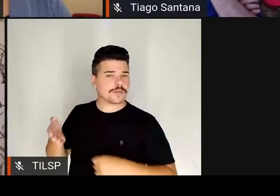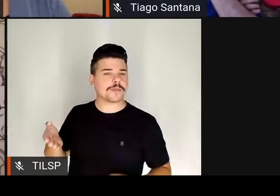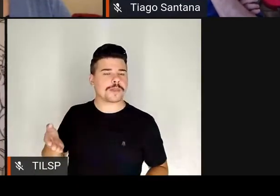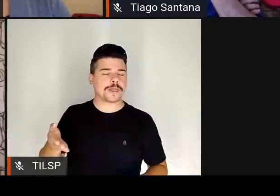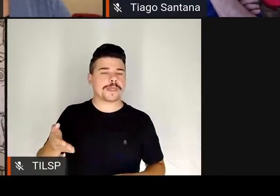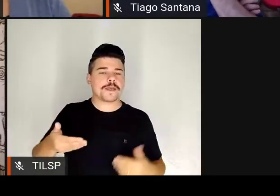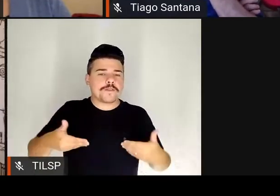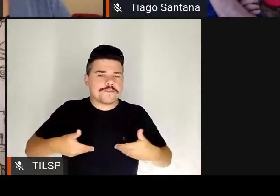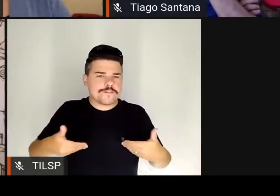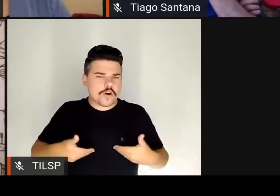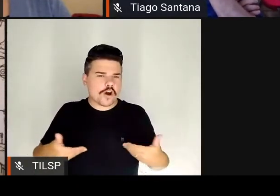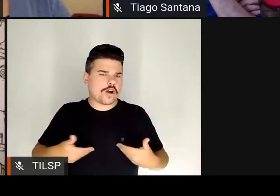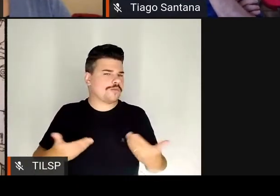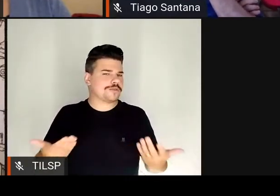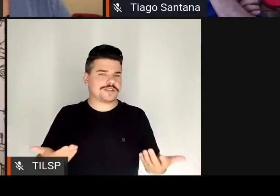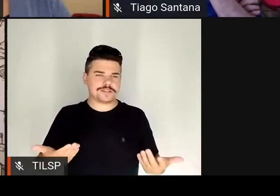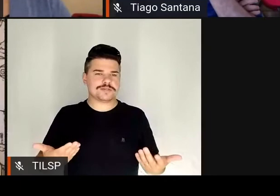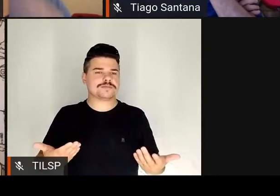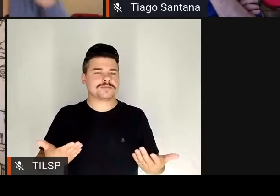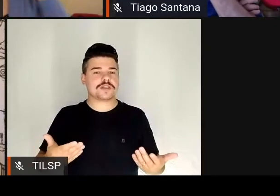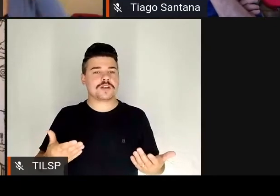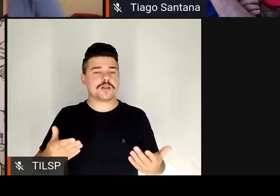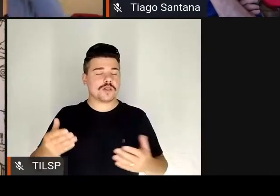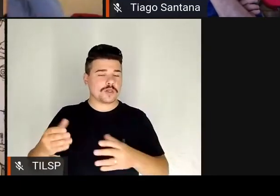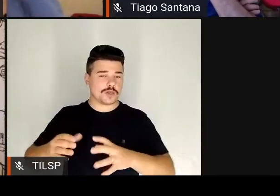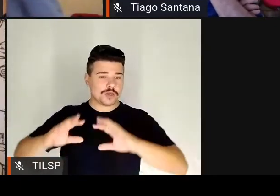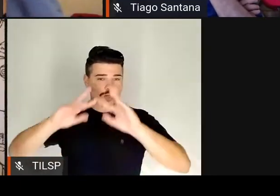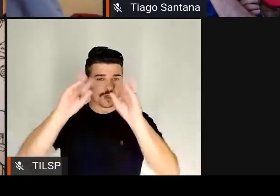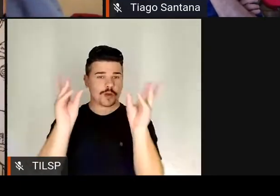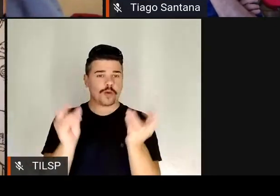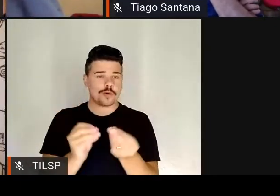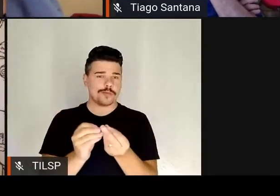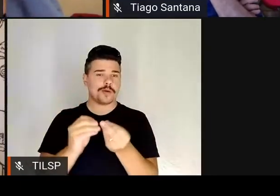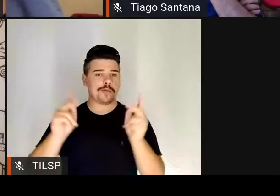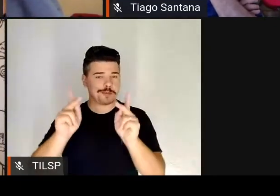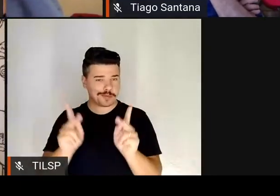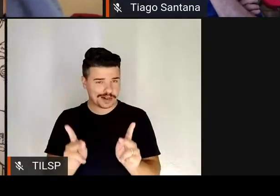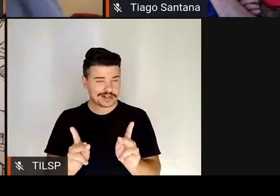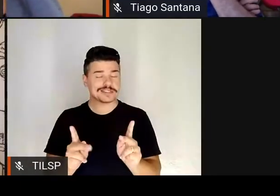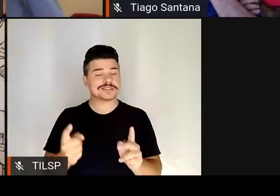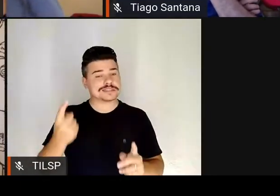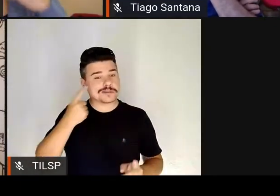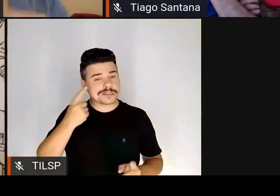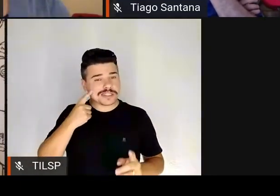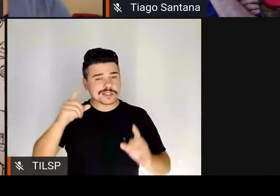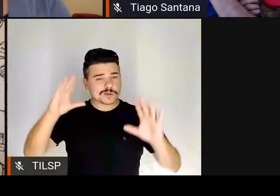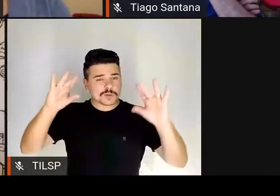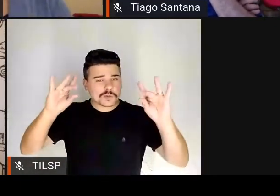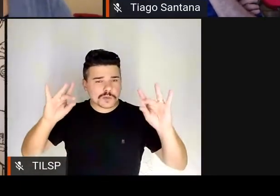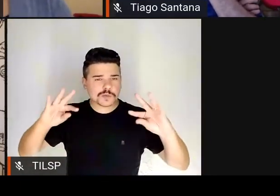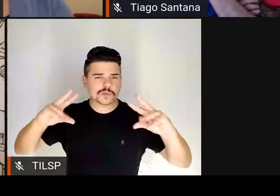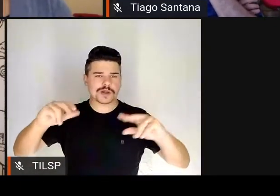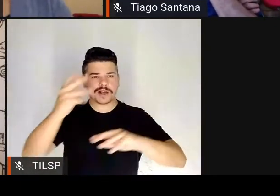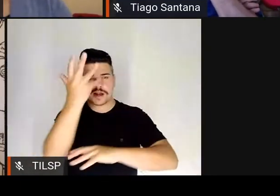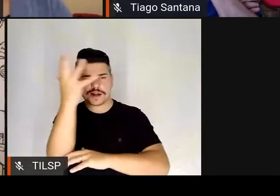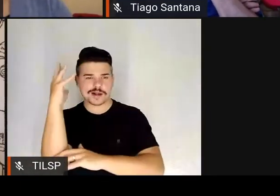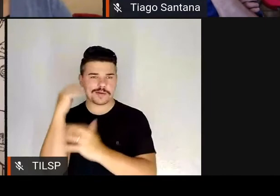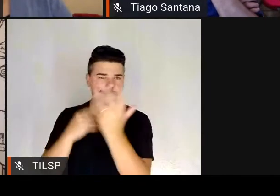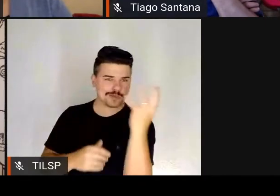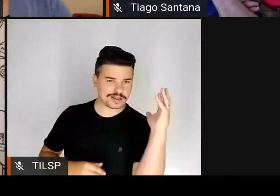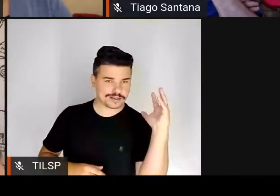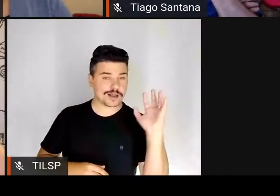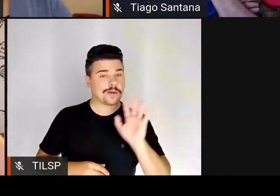gente pensar esse ano no Nobel da Paz, enfim, toda essa questão, ou se a gente pensar toda a questão ambiental também. Então,